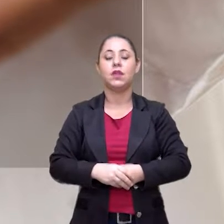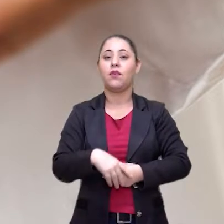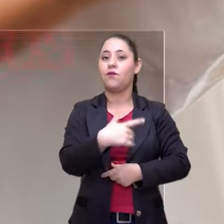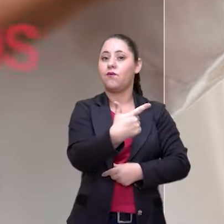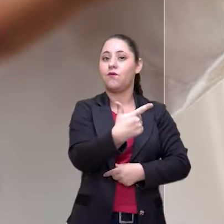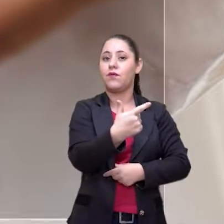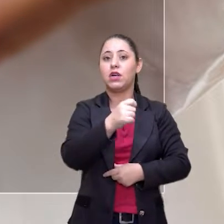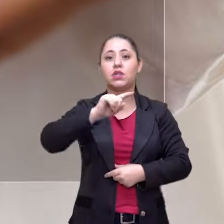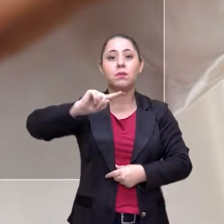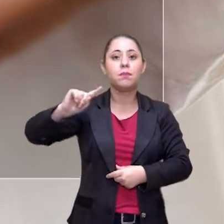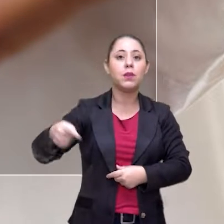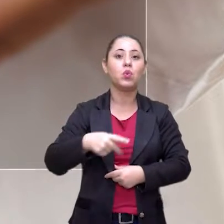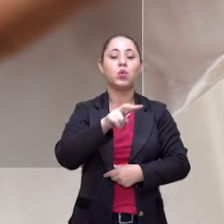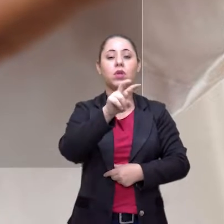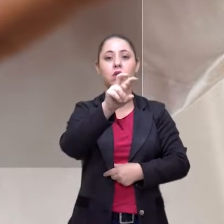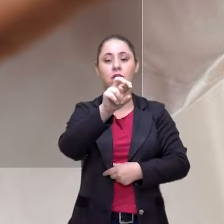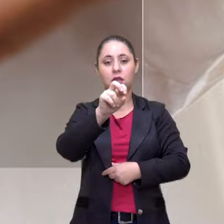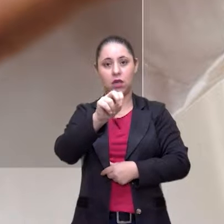2020-2022, sendo